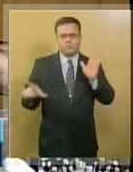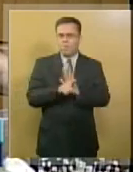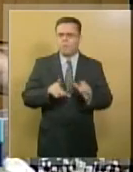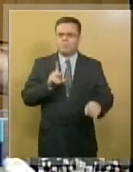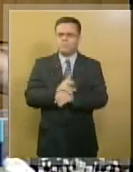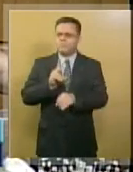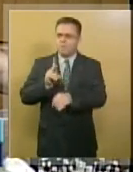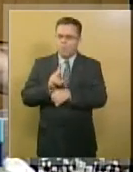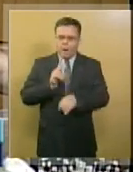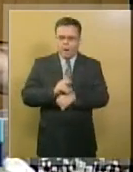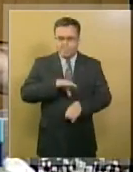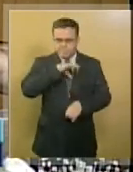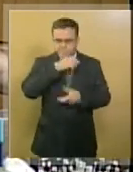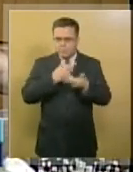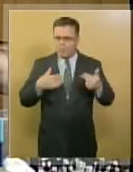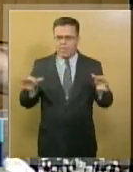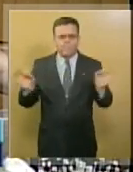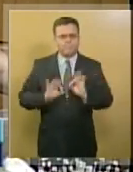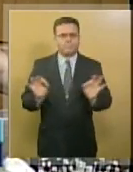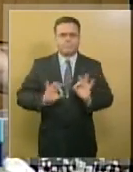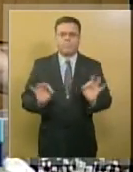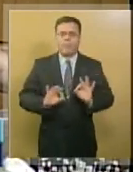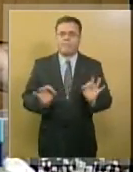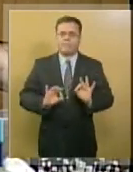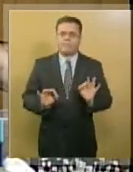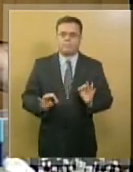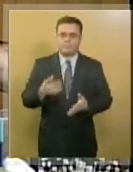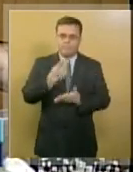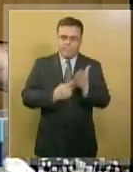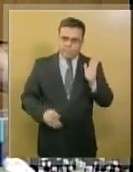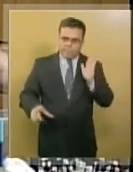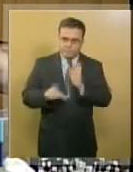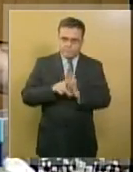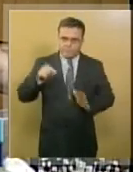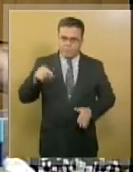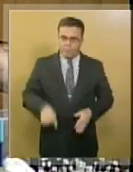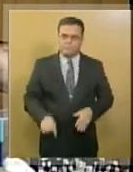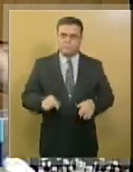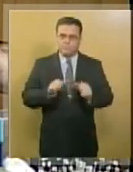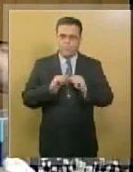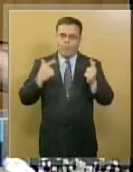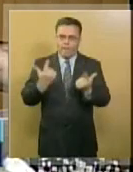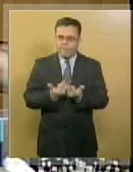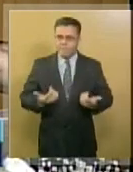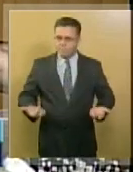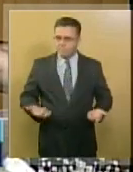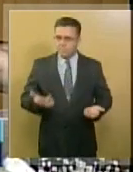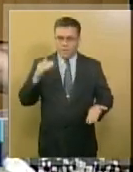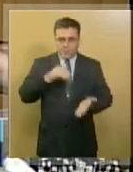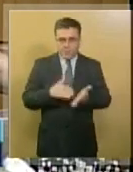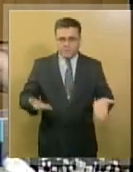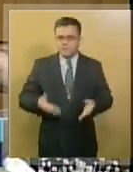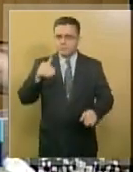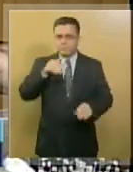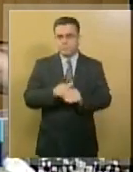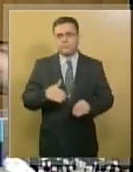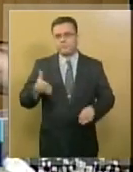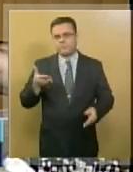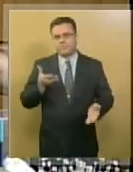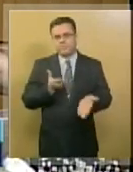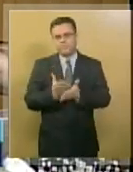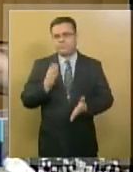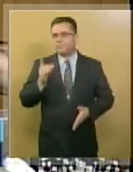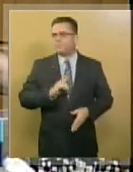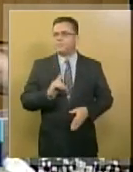proteção animal em vigência, tem projetos de lei tramitando nesta casa, mas nenhum aprovado, nenhum em vigência.